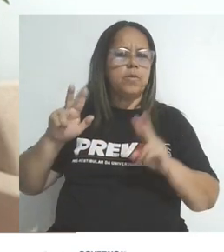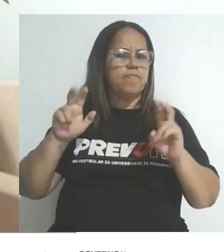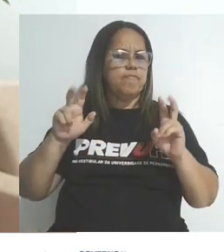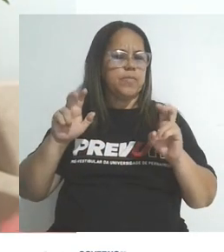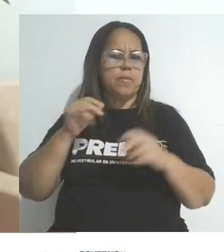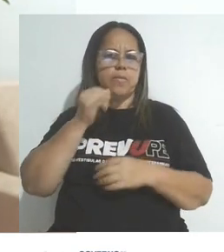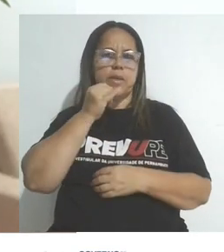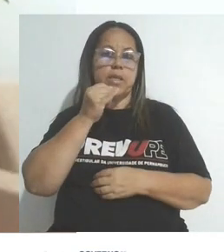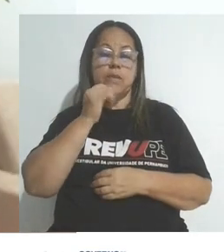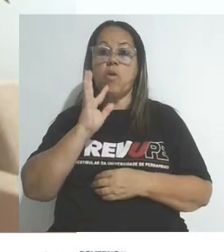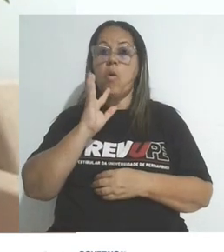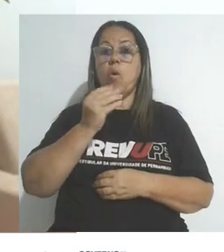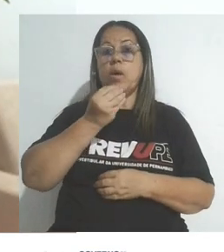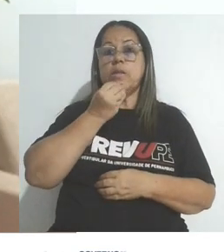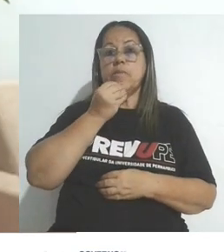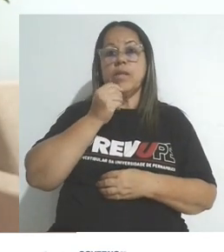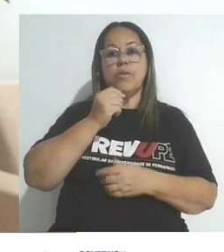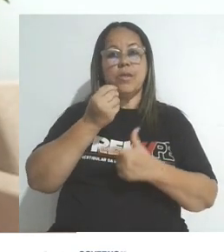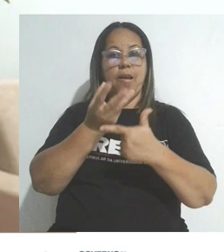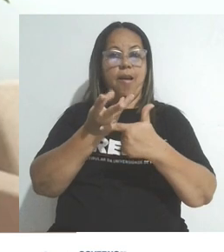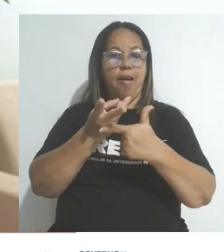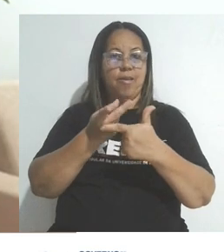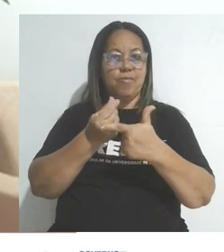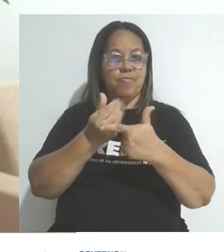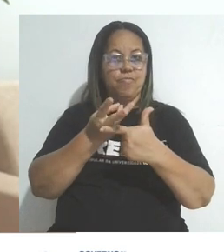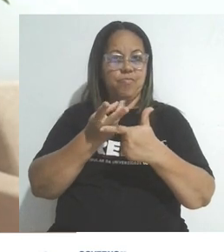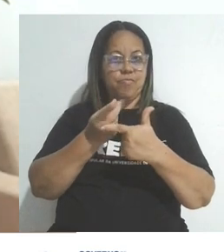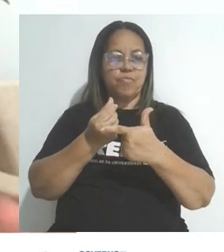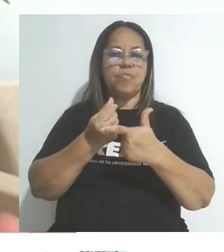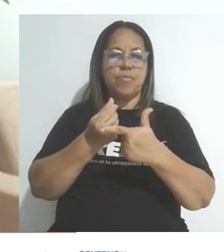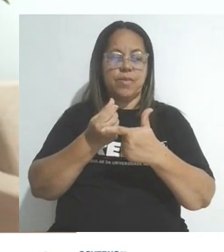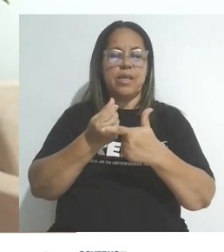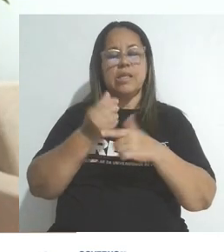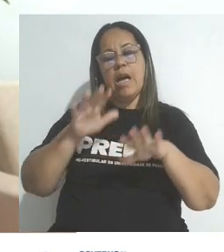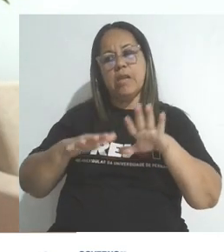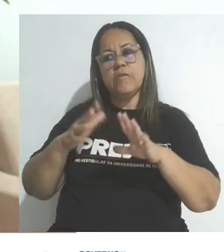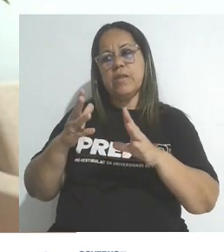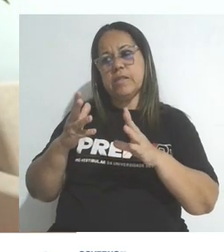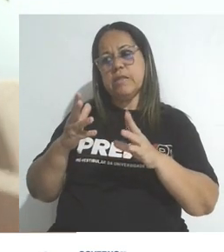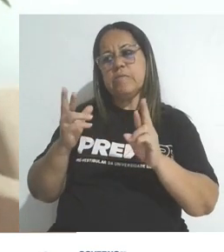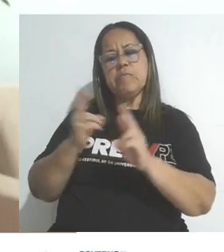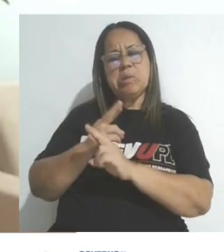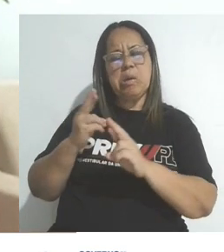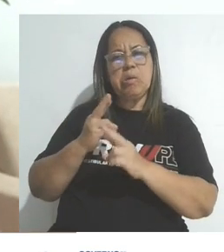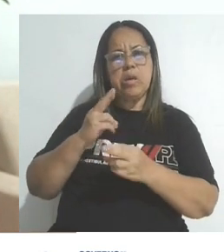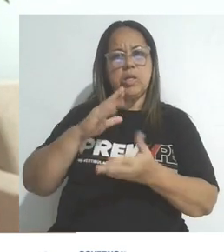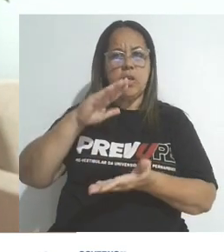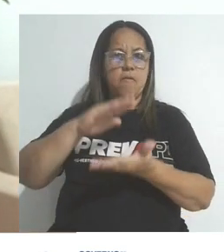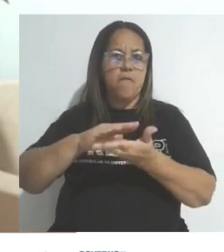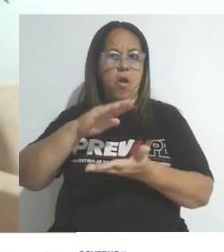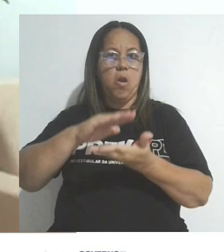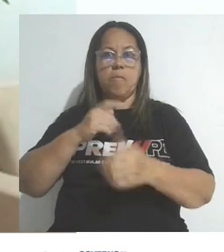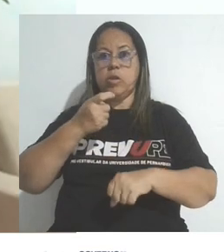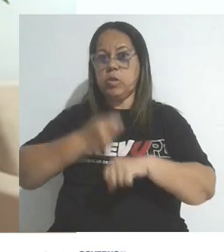por exemplo, o conhecimento de álgebra. Né? Muitas vezes essas relações entre volumes de